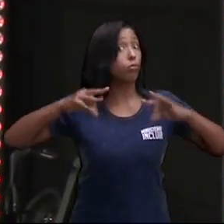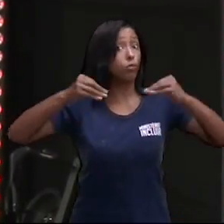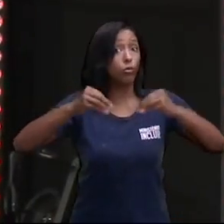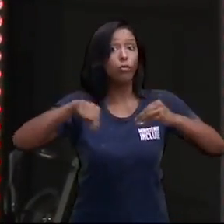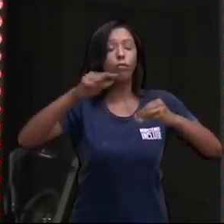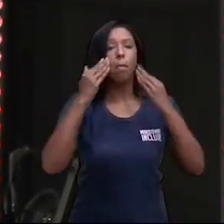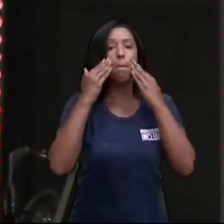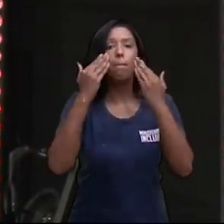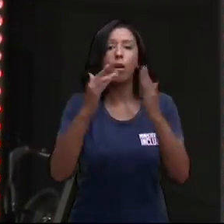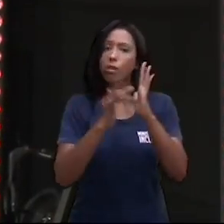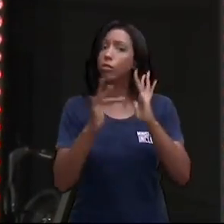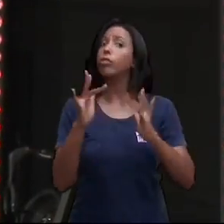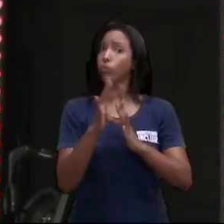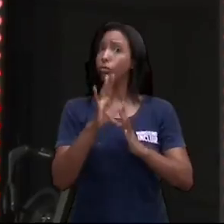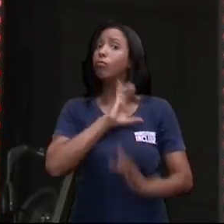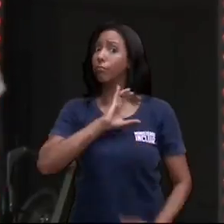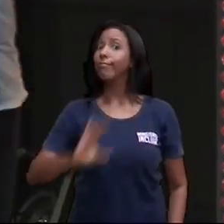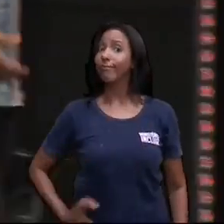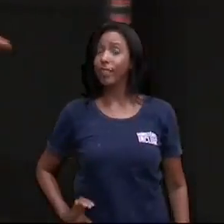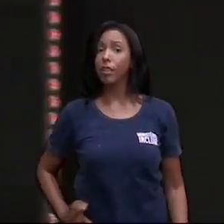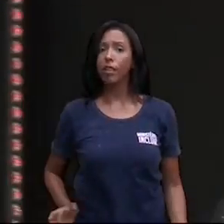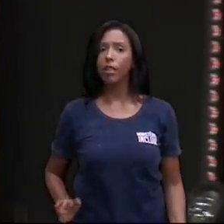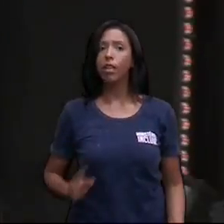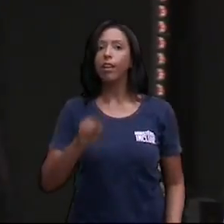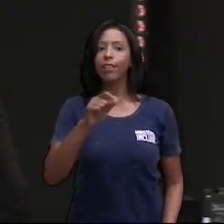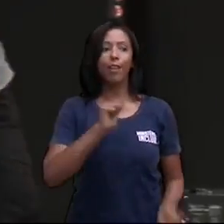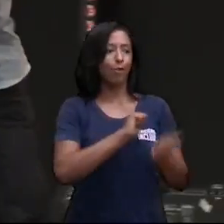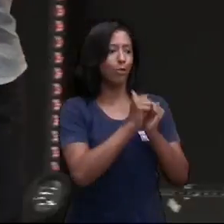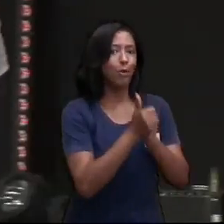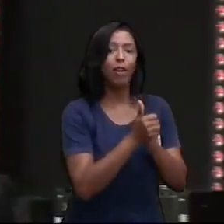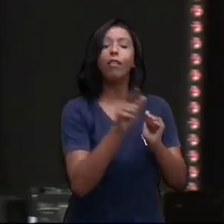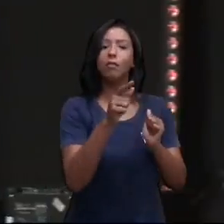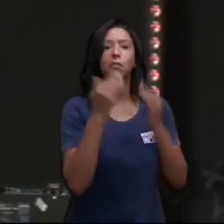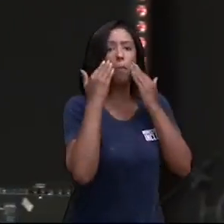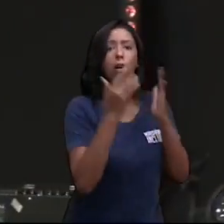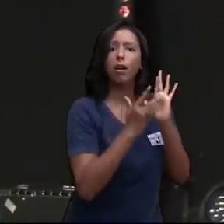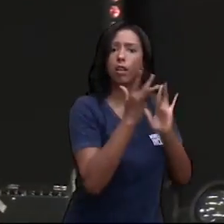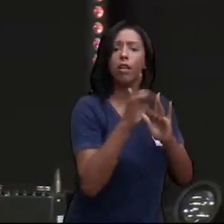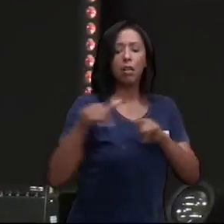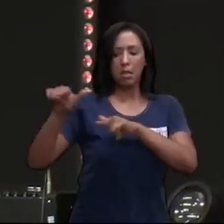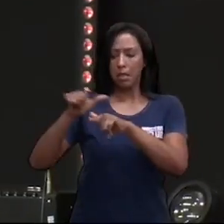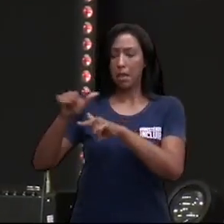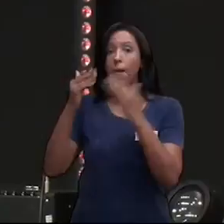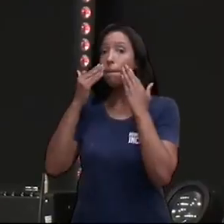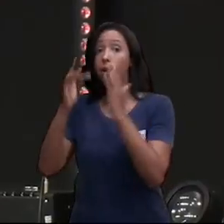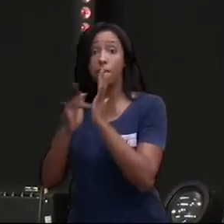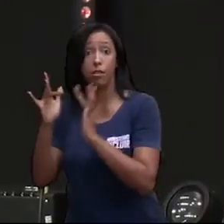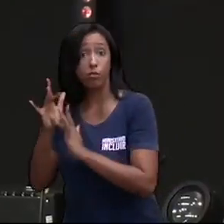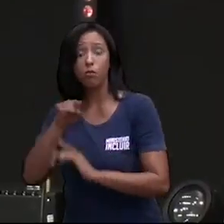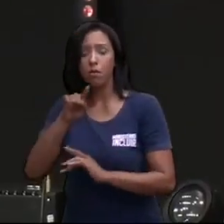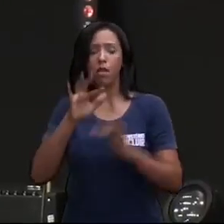Cristo E você tá jogando bola e você reflete Cristo Você tá trabalhando você repete Cristo Você